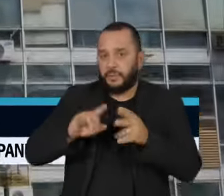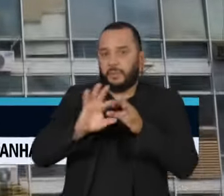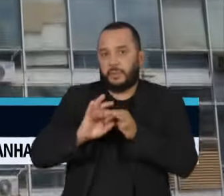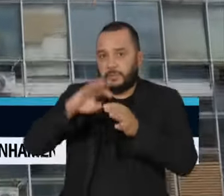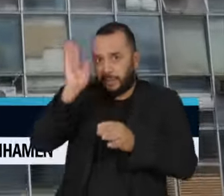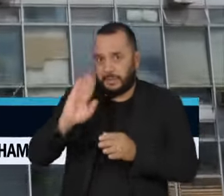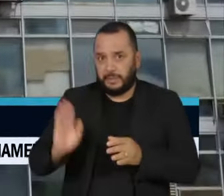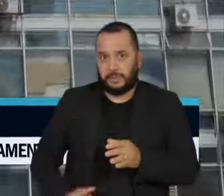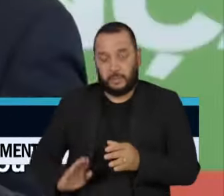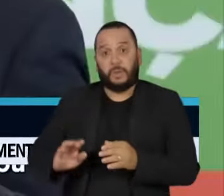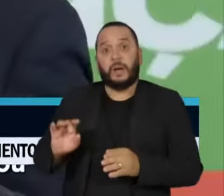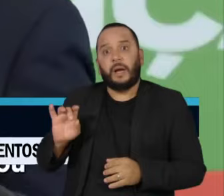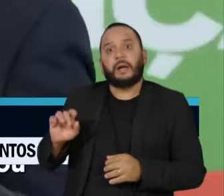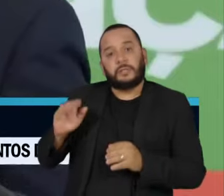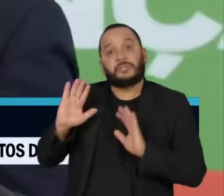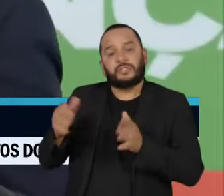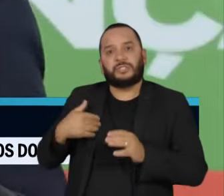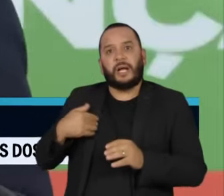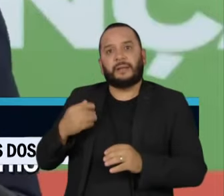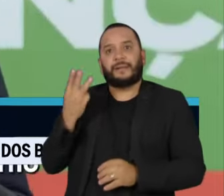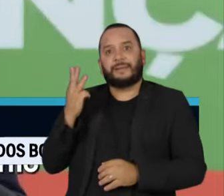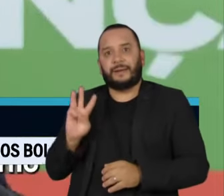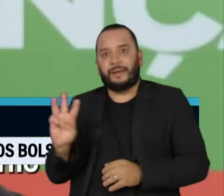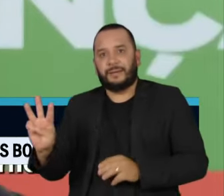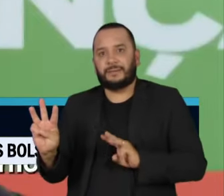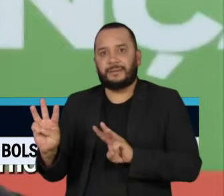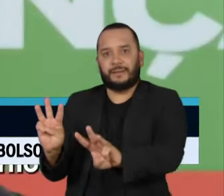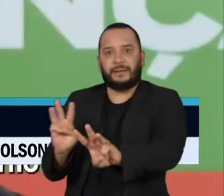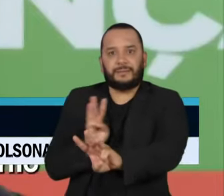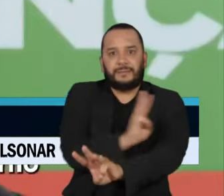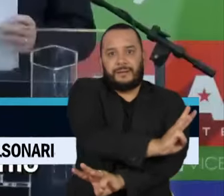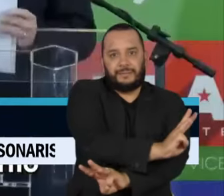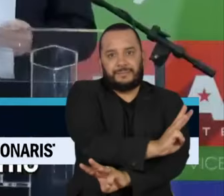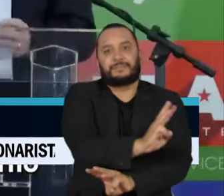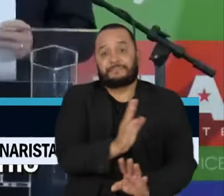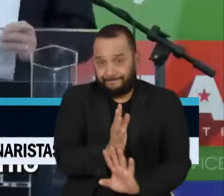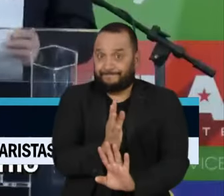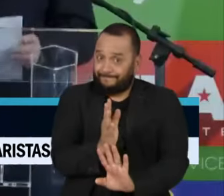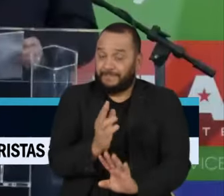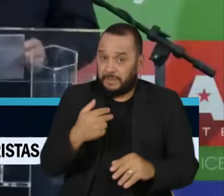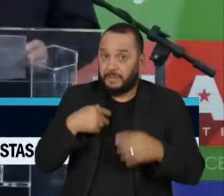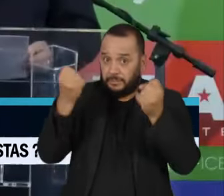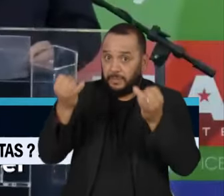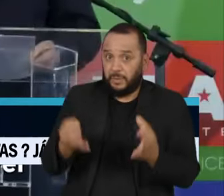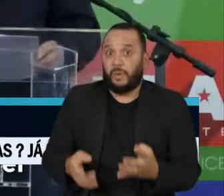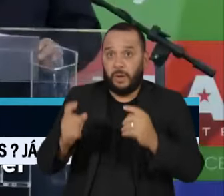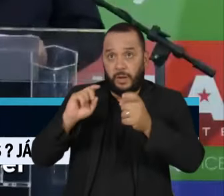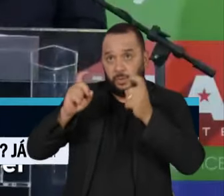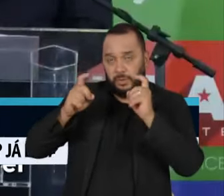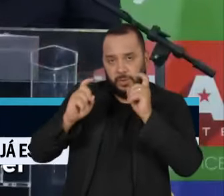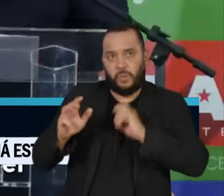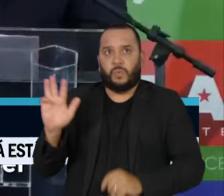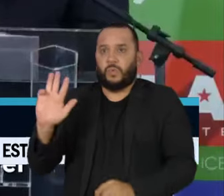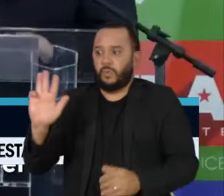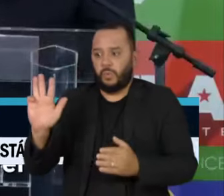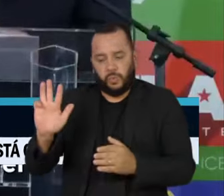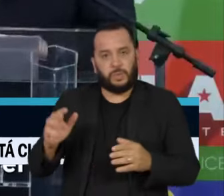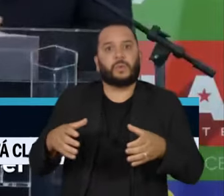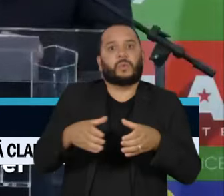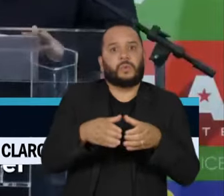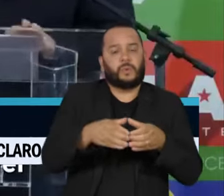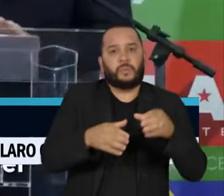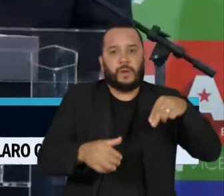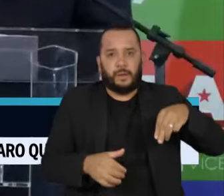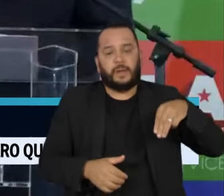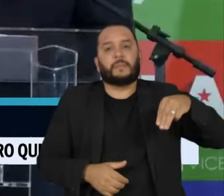comandar 3 pastas. Essas mesmas fontes informaram que após uma reunião de Lula com dirigentes do MDB,